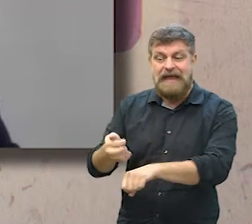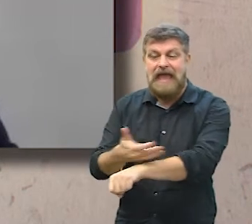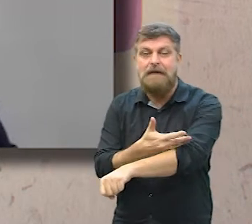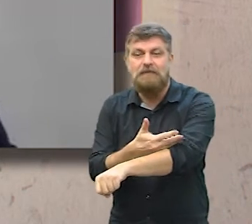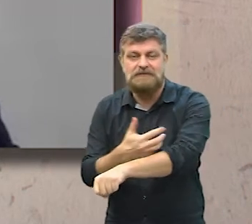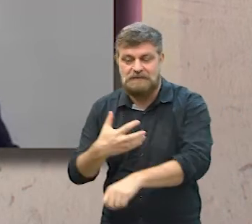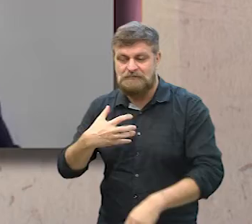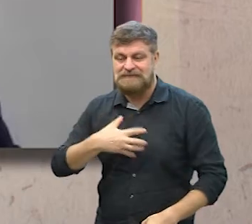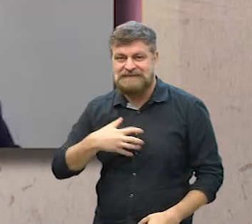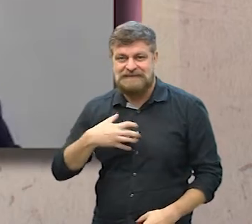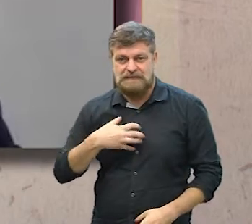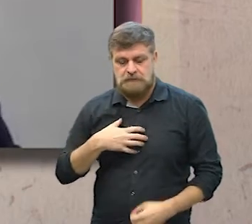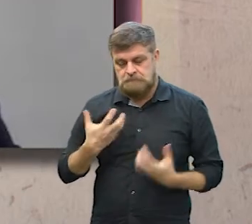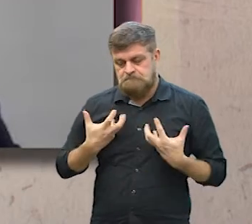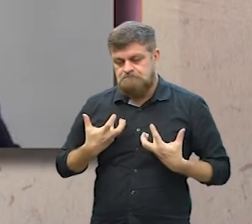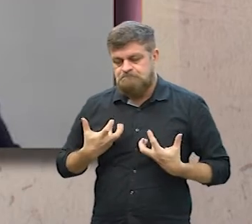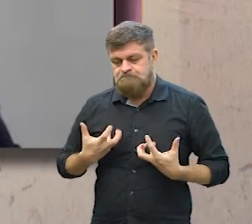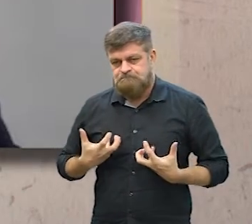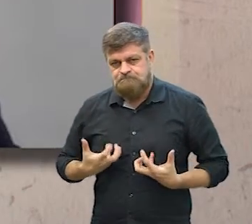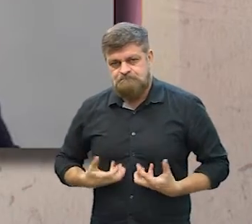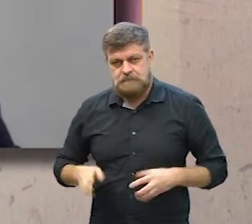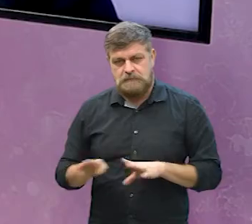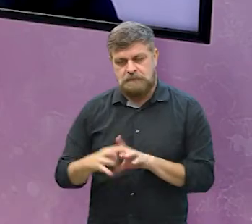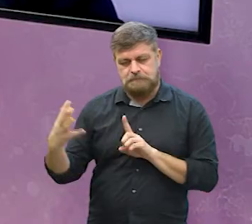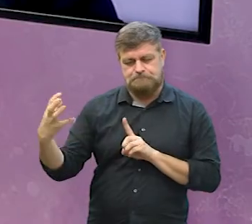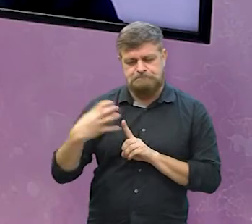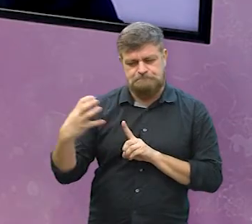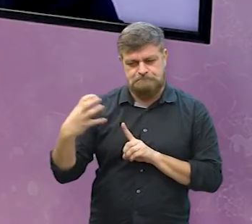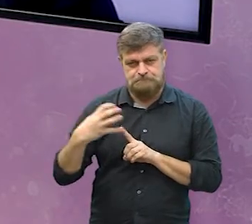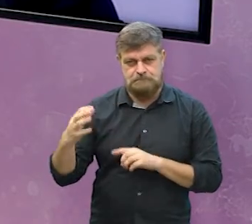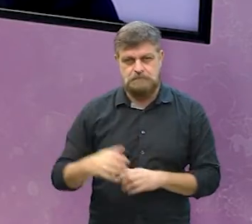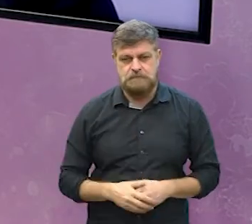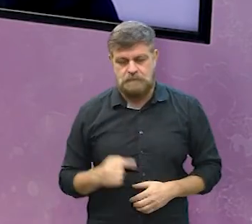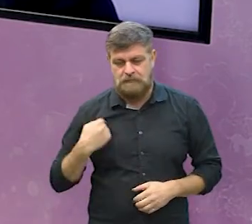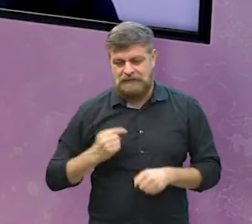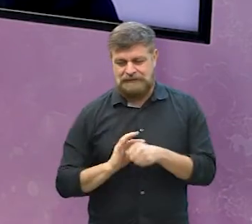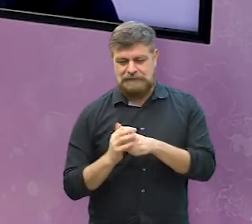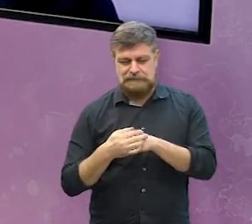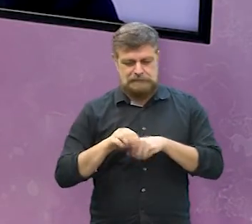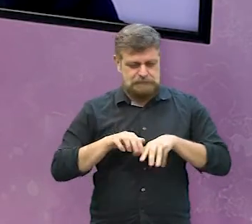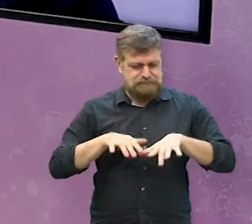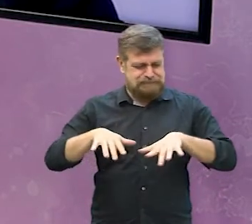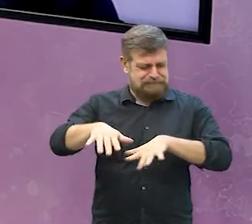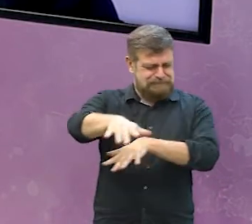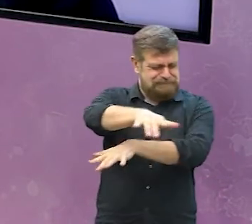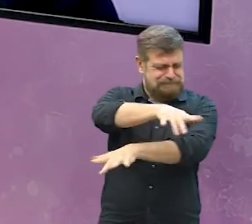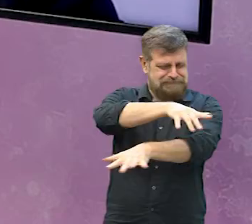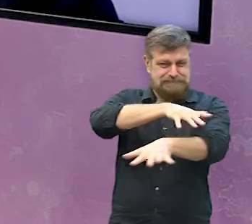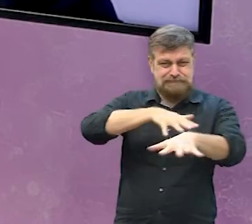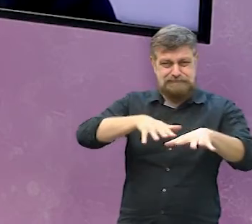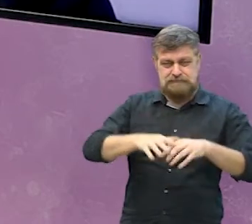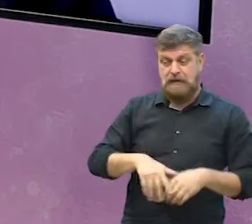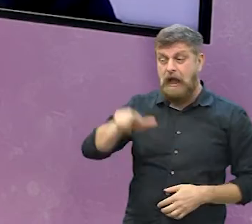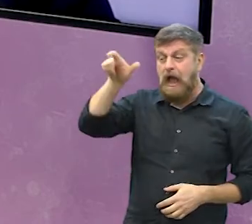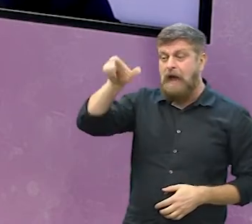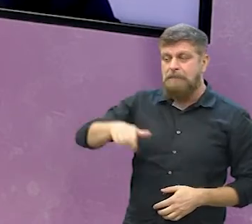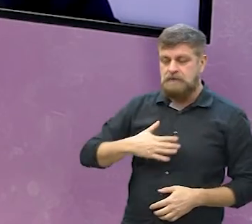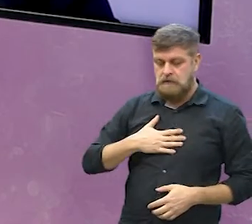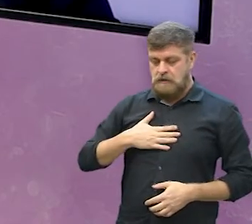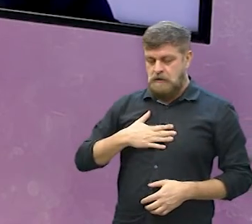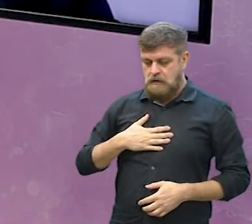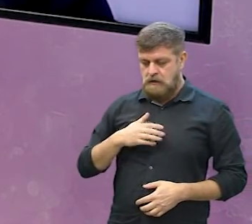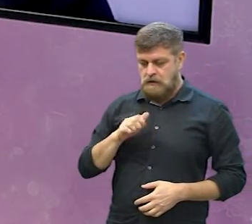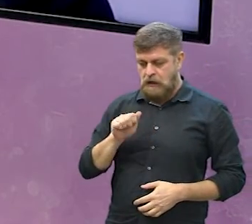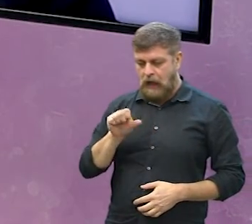o estresse é outro fator que desencadeia a crise de asma. Doutor, a gente está pandemia, coronavírus aí. Para quem